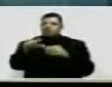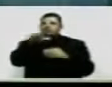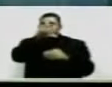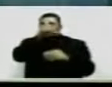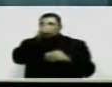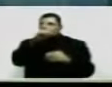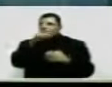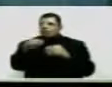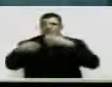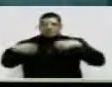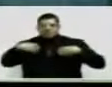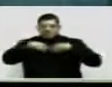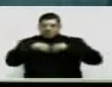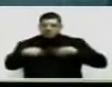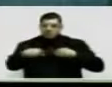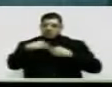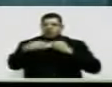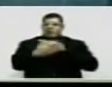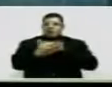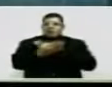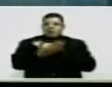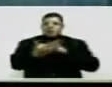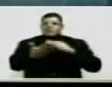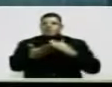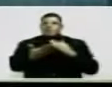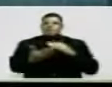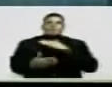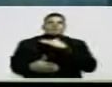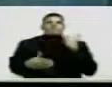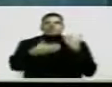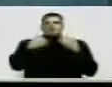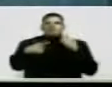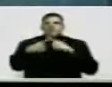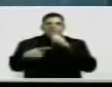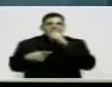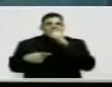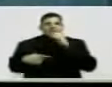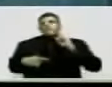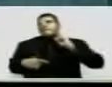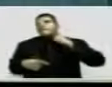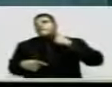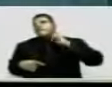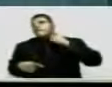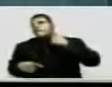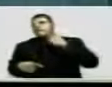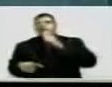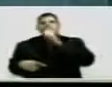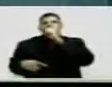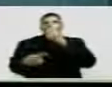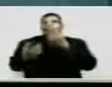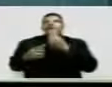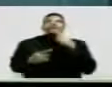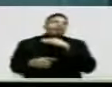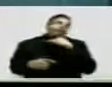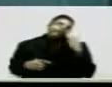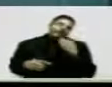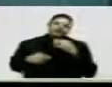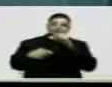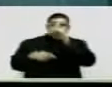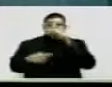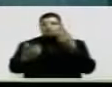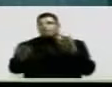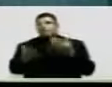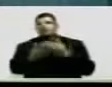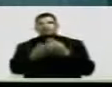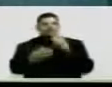e os animais começam a morrer por conta da contaminação da água. E poderia citar Maués, em que